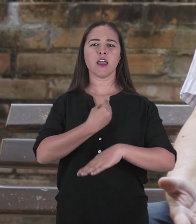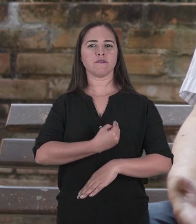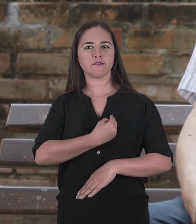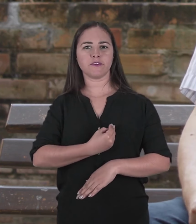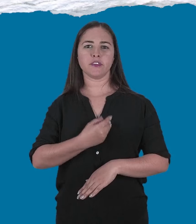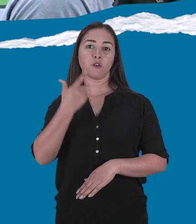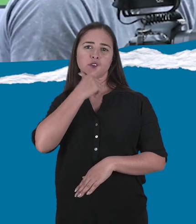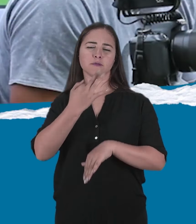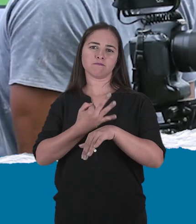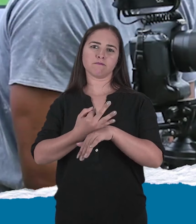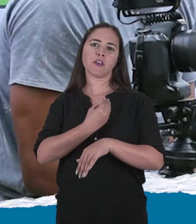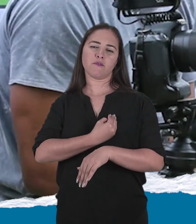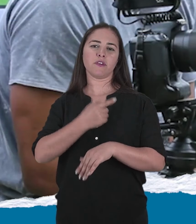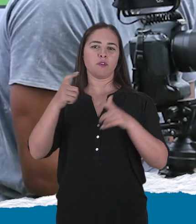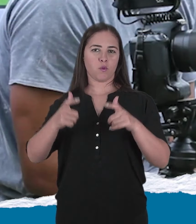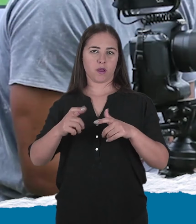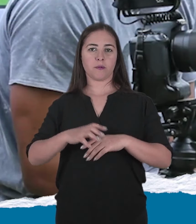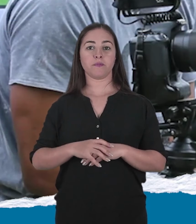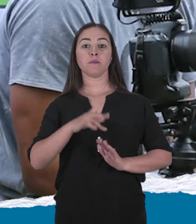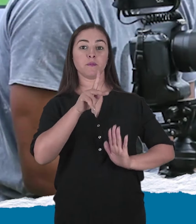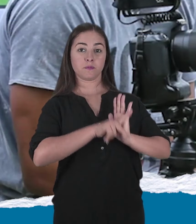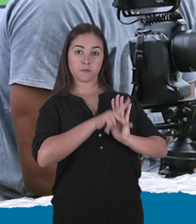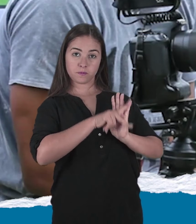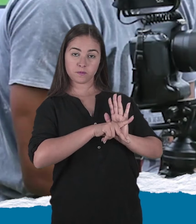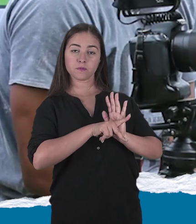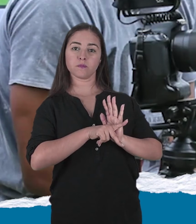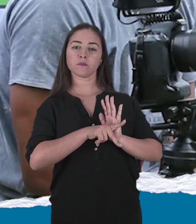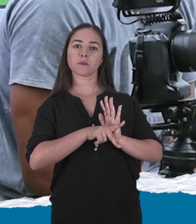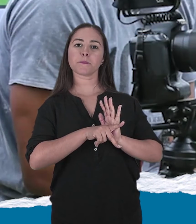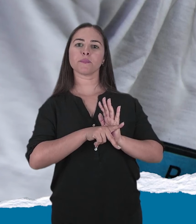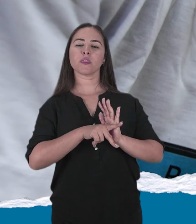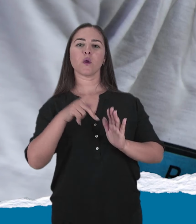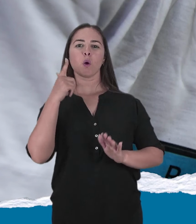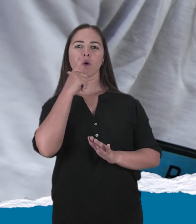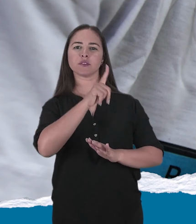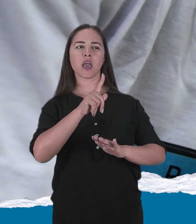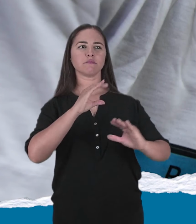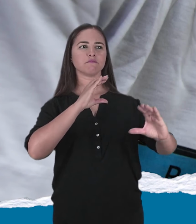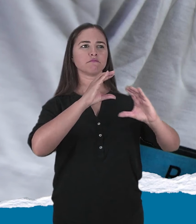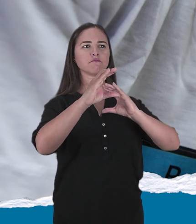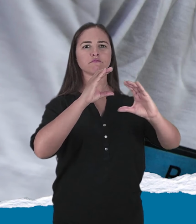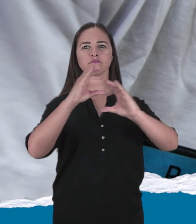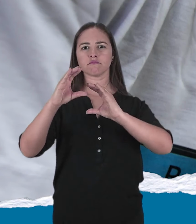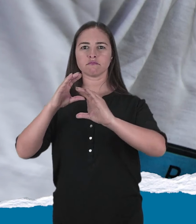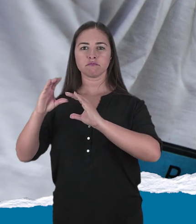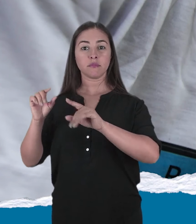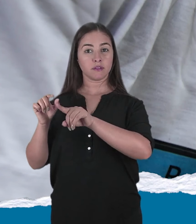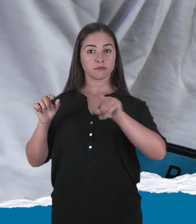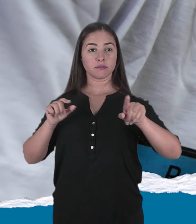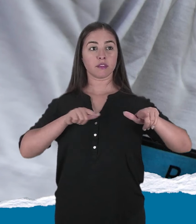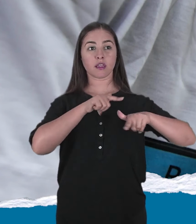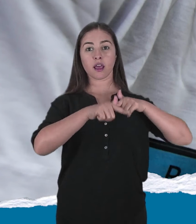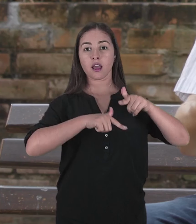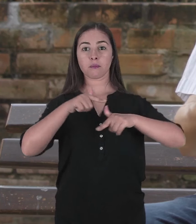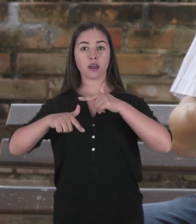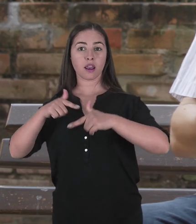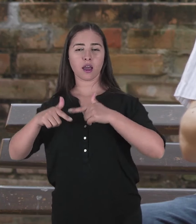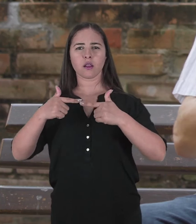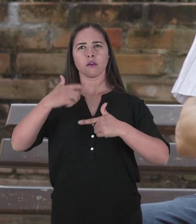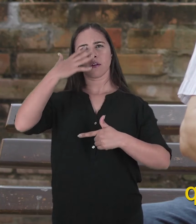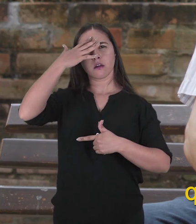na região. A partir do projeto, uma formação na comunicação, né? Então, eles trabalharam toda